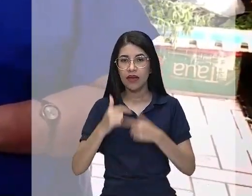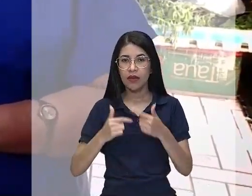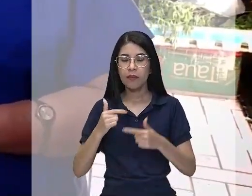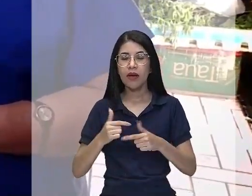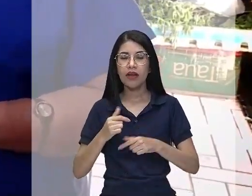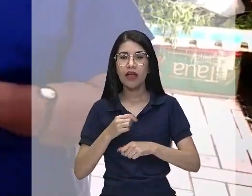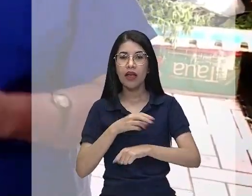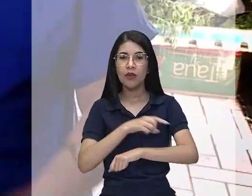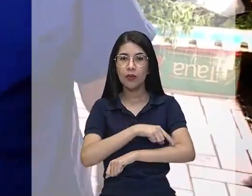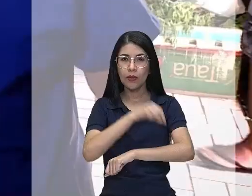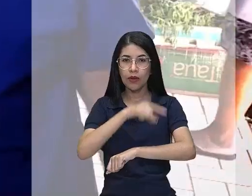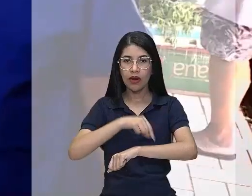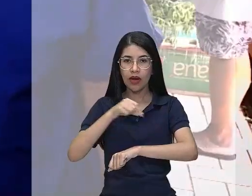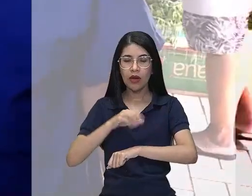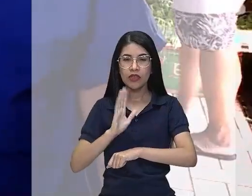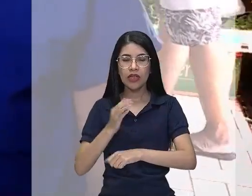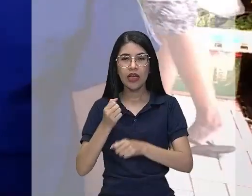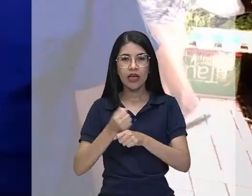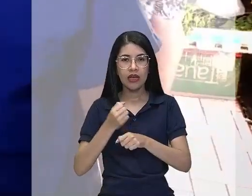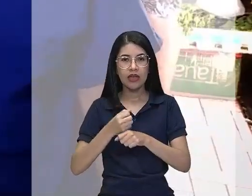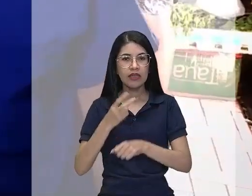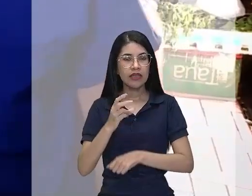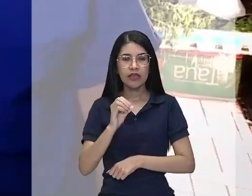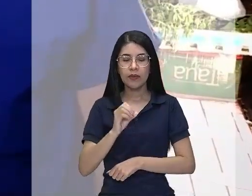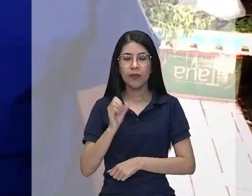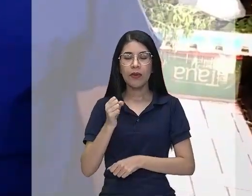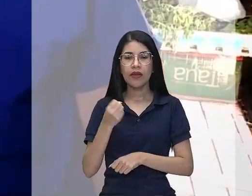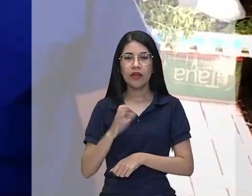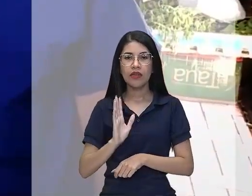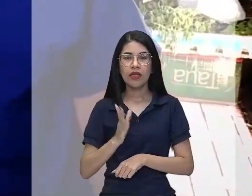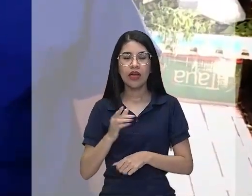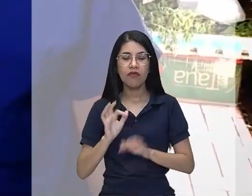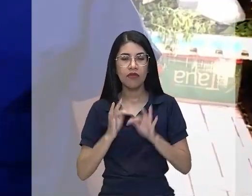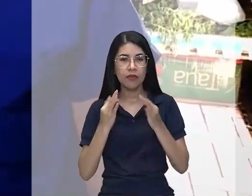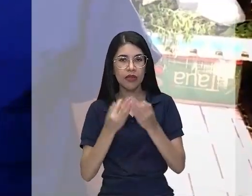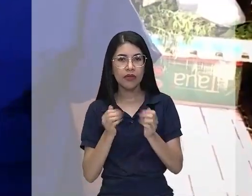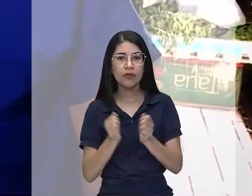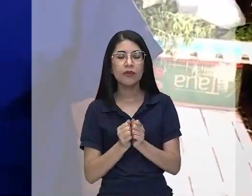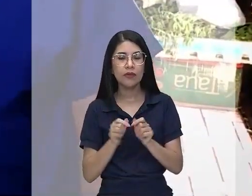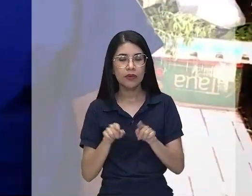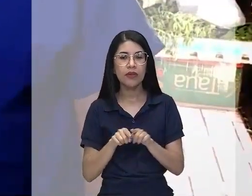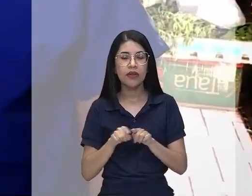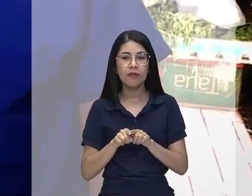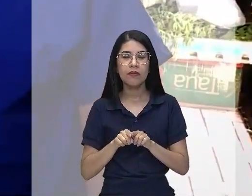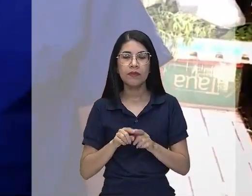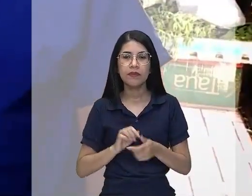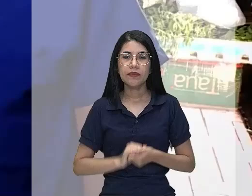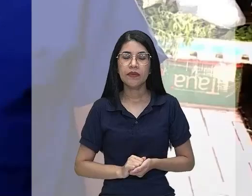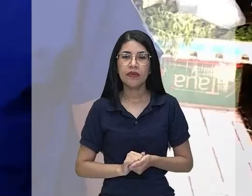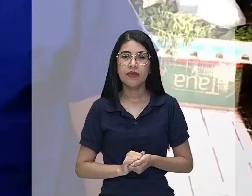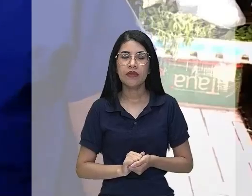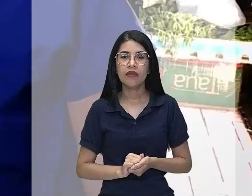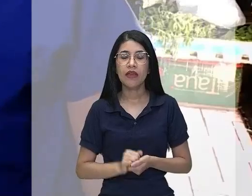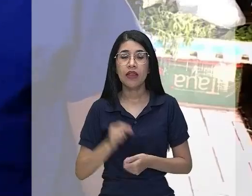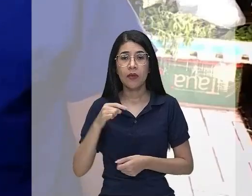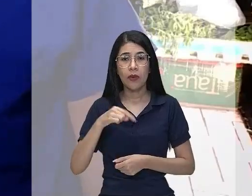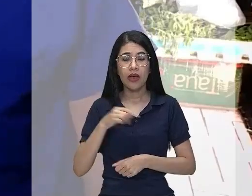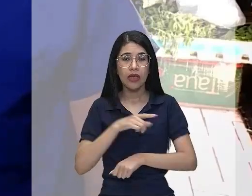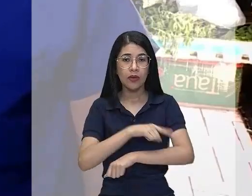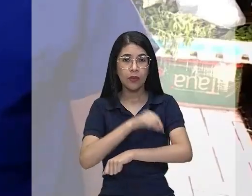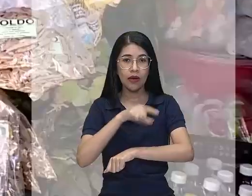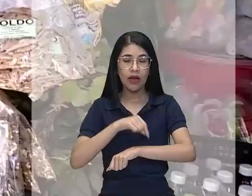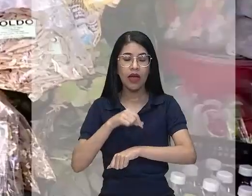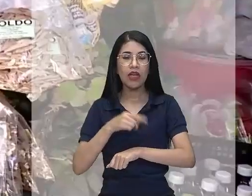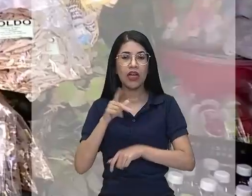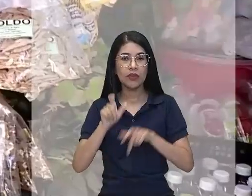de 50 anos. Eu e minha família, né, e nós estamos dando continuidade. Então, aqui no mercado, o pessoal